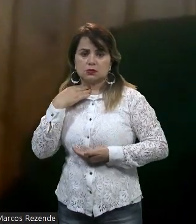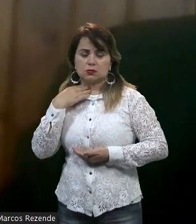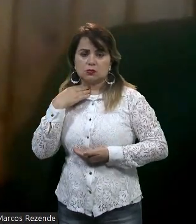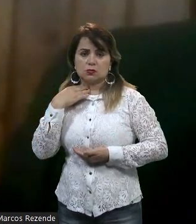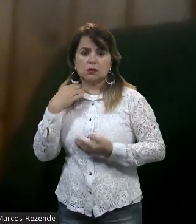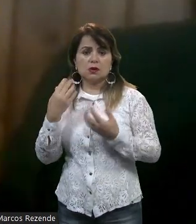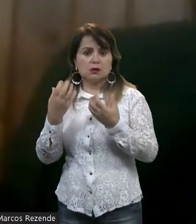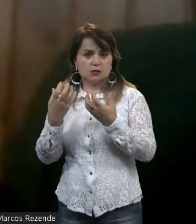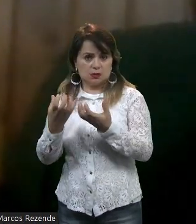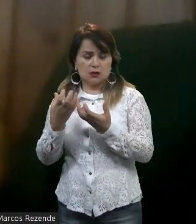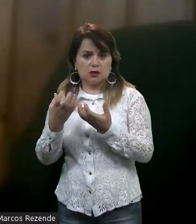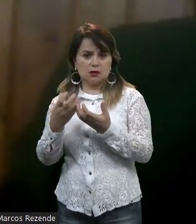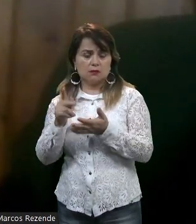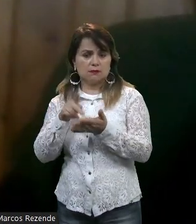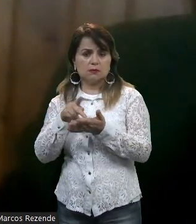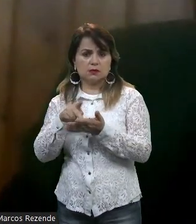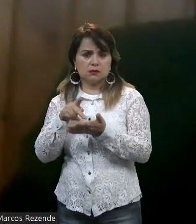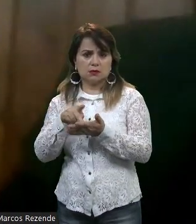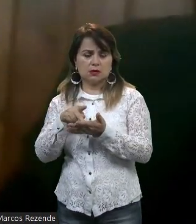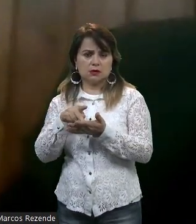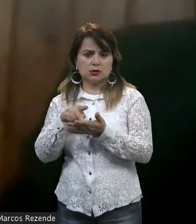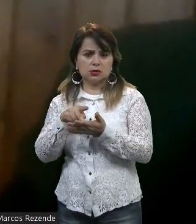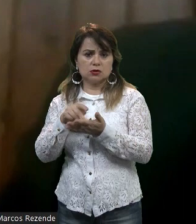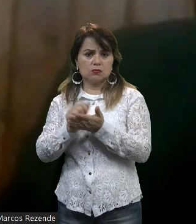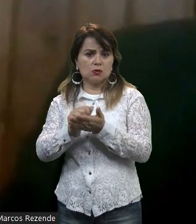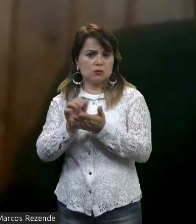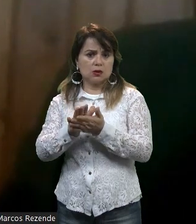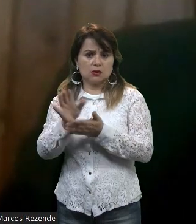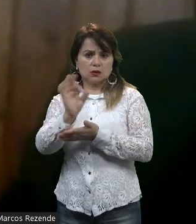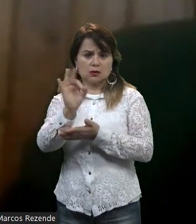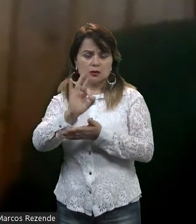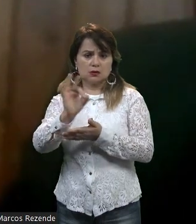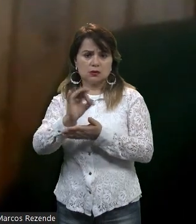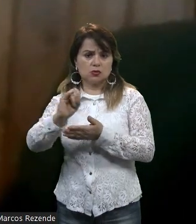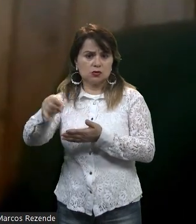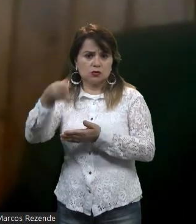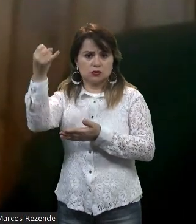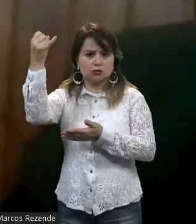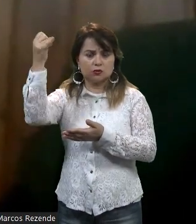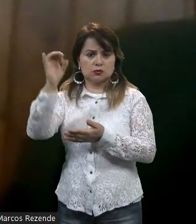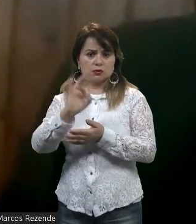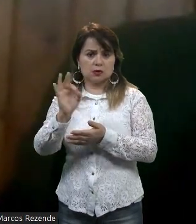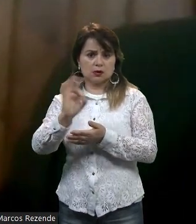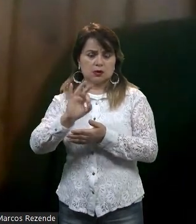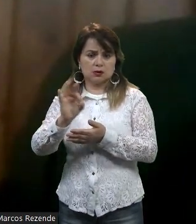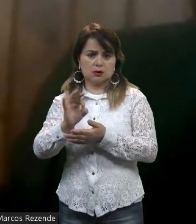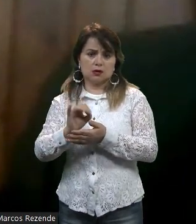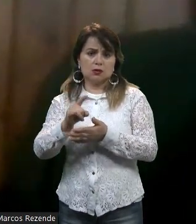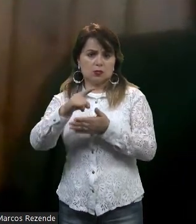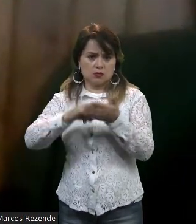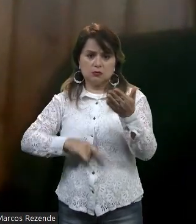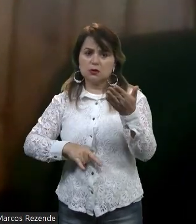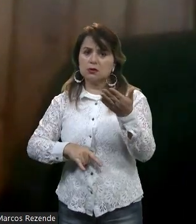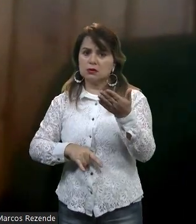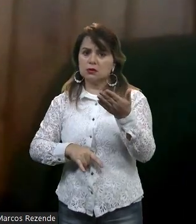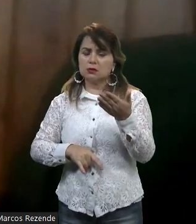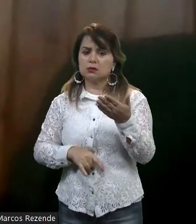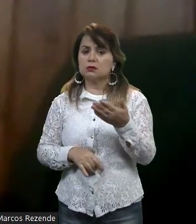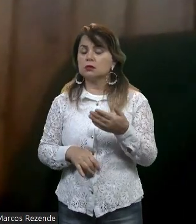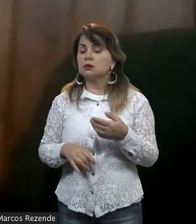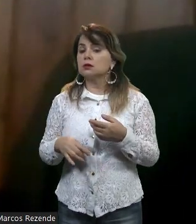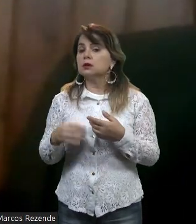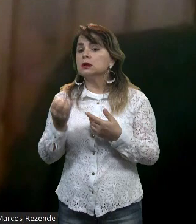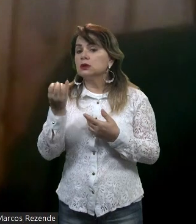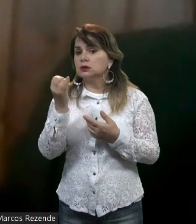dispostos a não incidirem a multa, o juro, a correção monetária no final do contrato, e se eles não